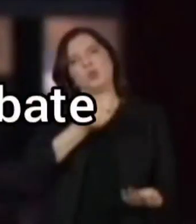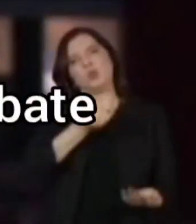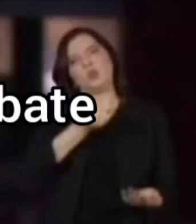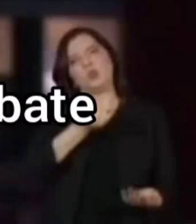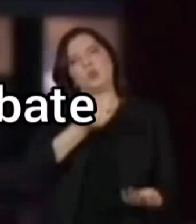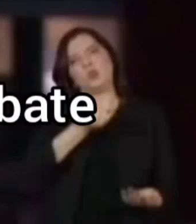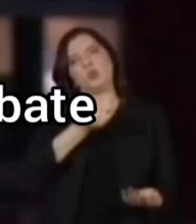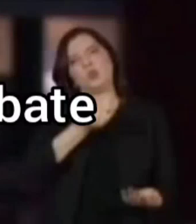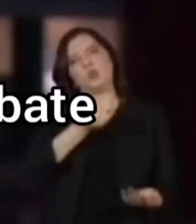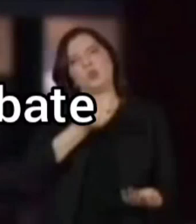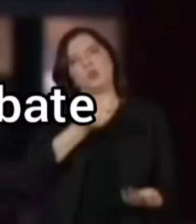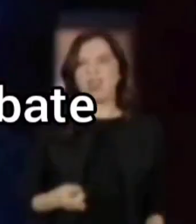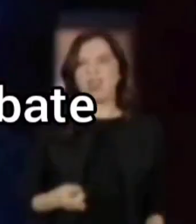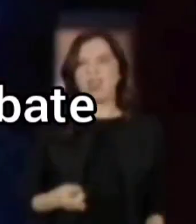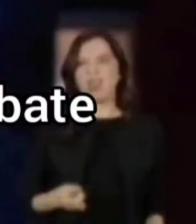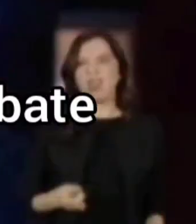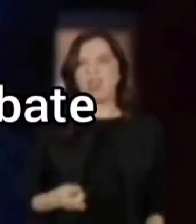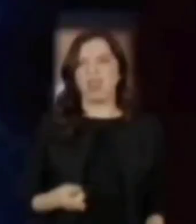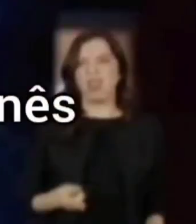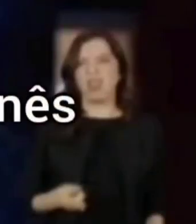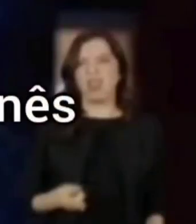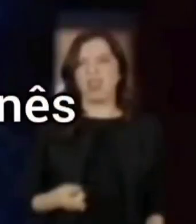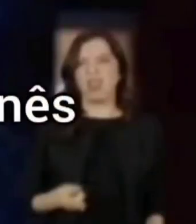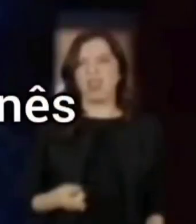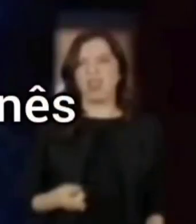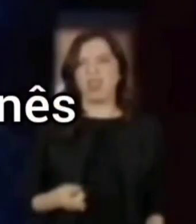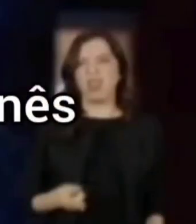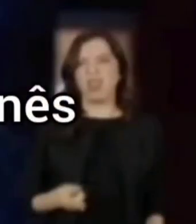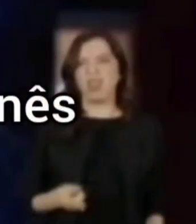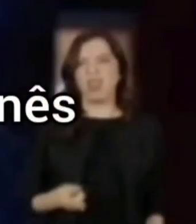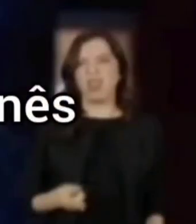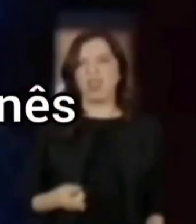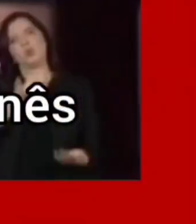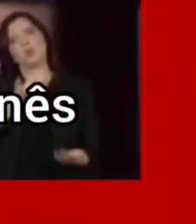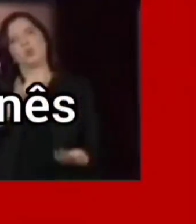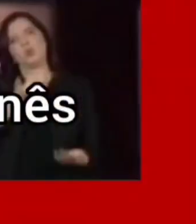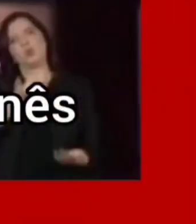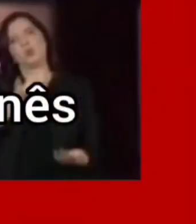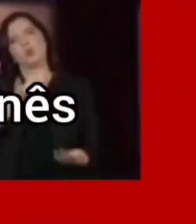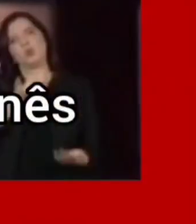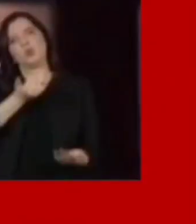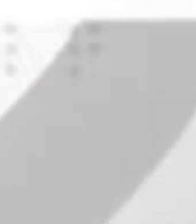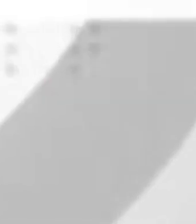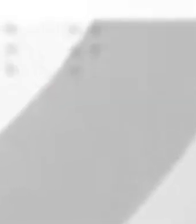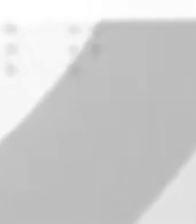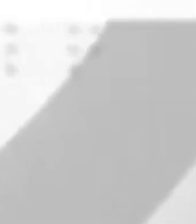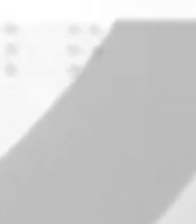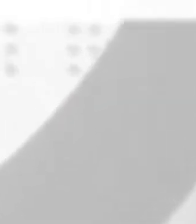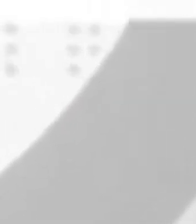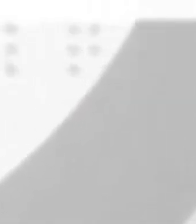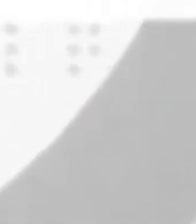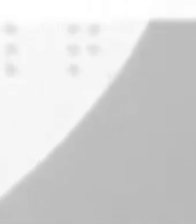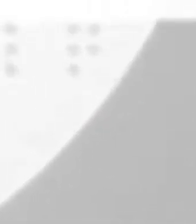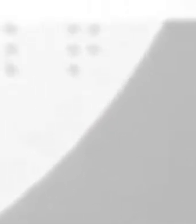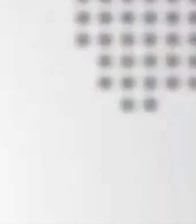O candidato do PRTB deixou o debate, alegando mal-estar, e foi levado ao Hospital Sírio-Libanês para atendimento médico.